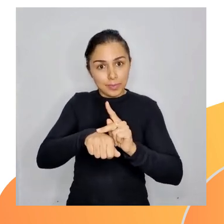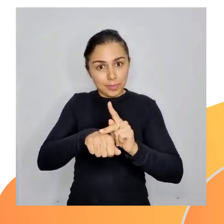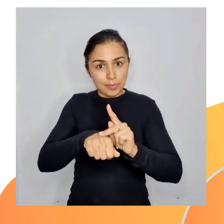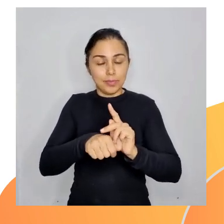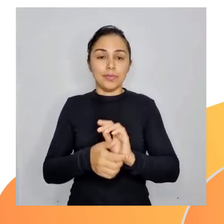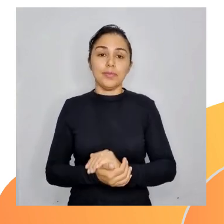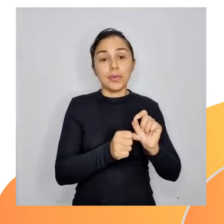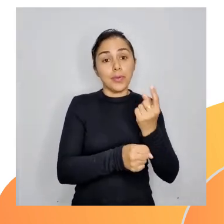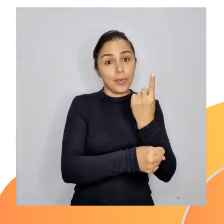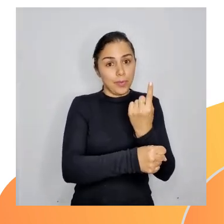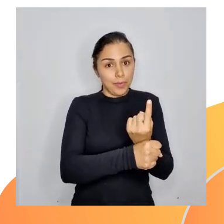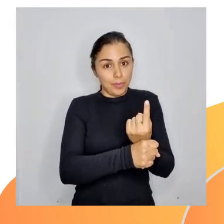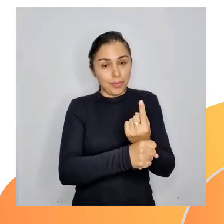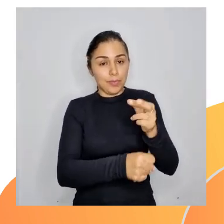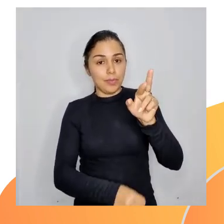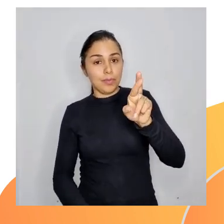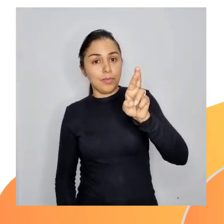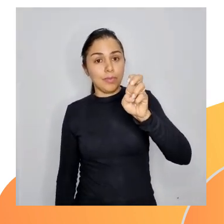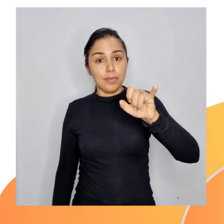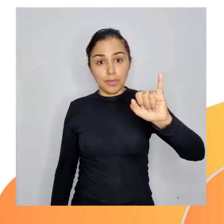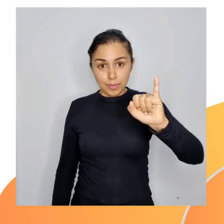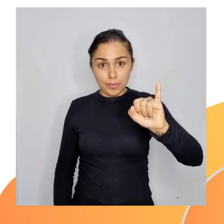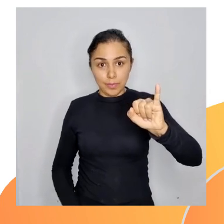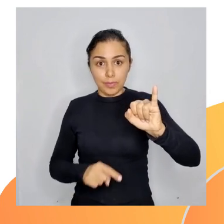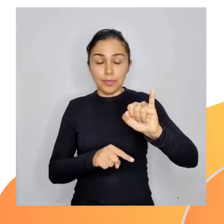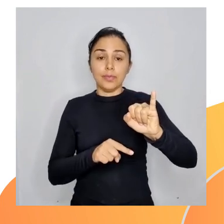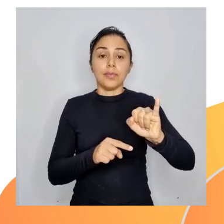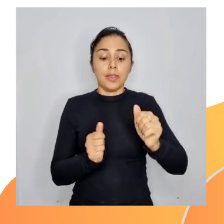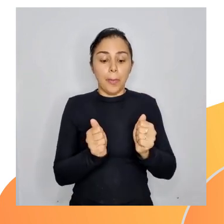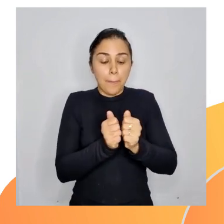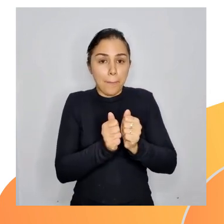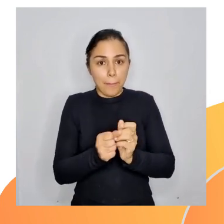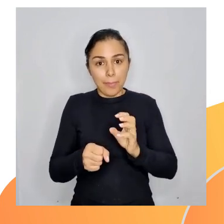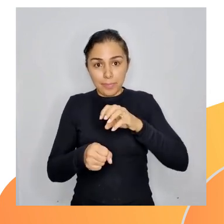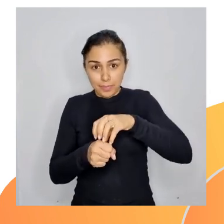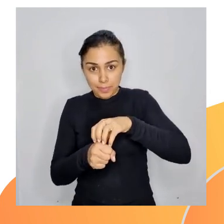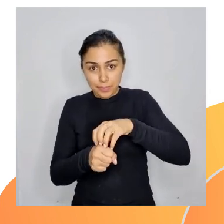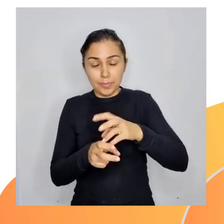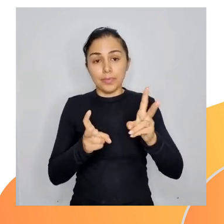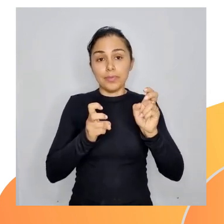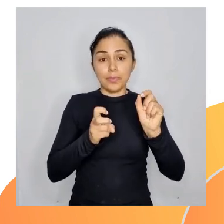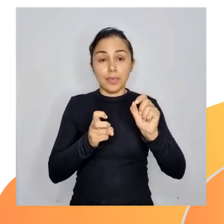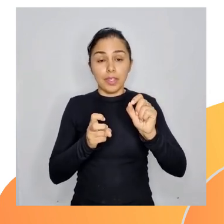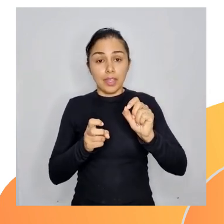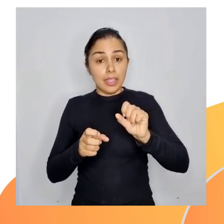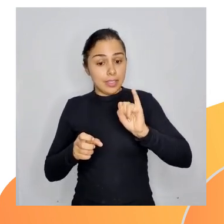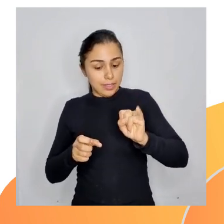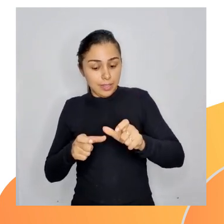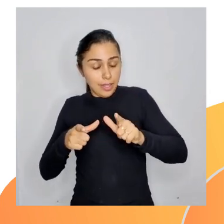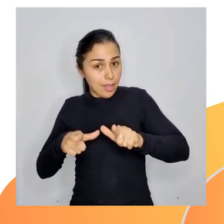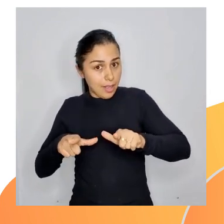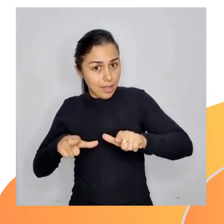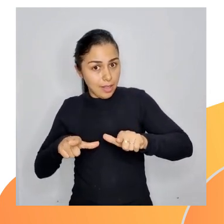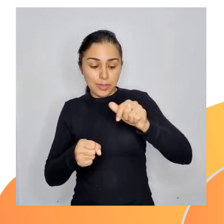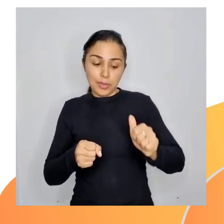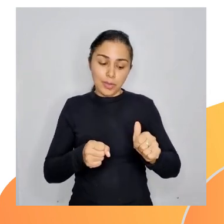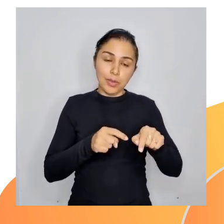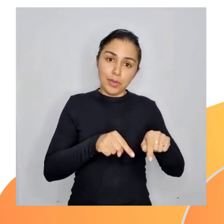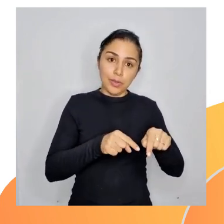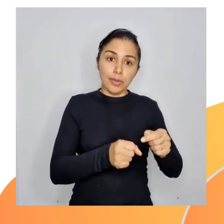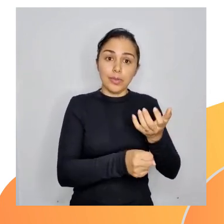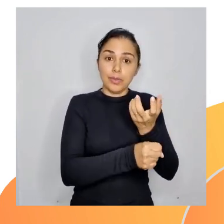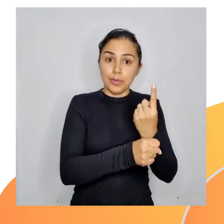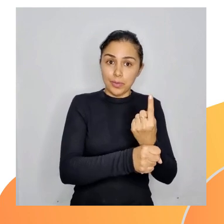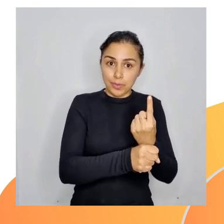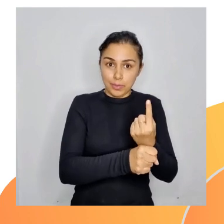no posicionamento inicial. O rei, ele vai ficar na casa de outra cor. Então, se eu tenho um rei branco para me colocar